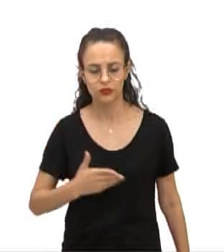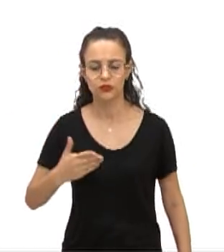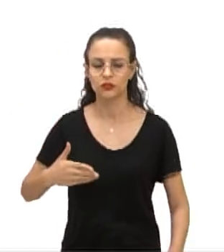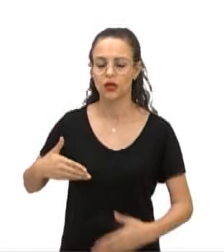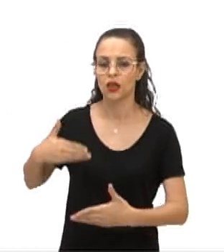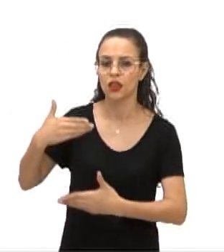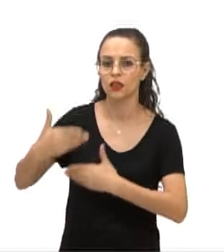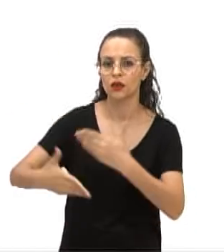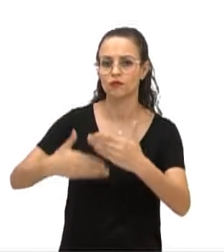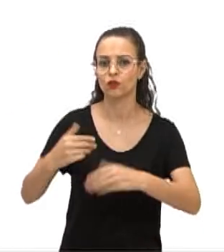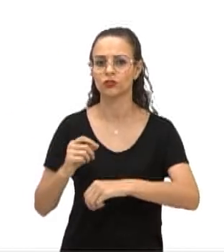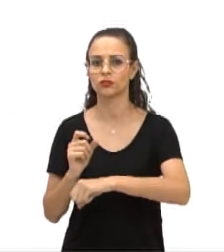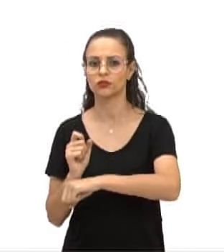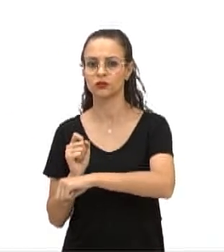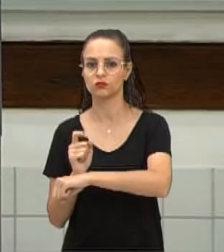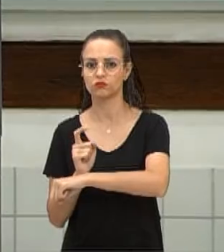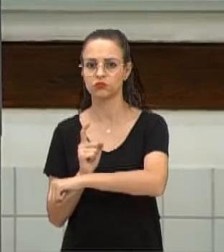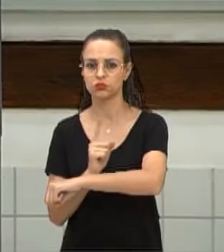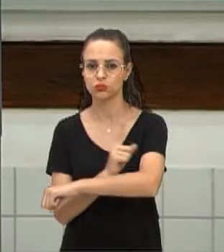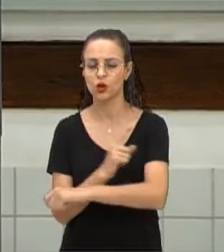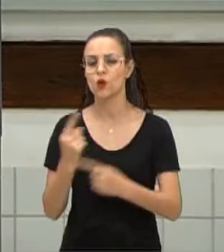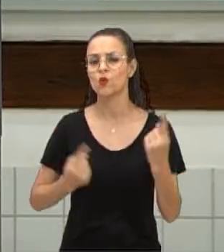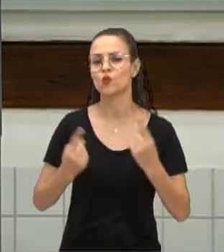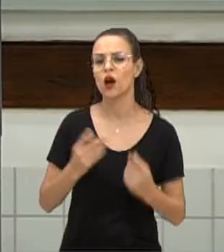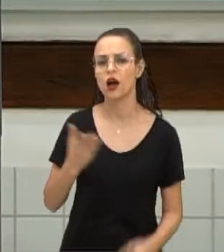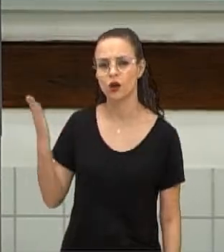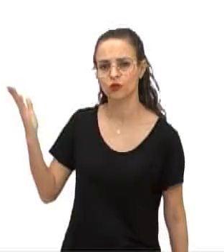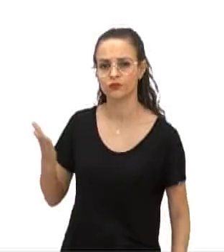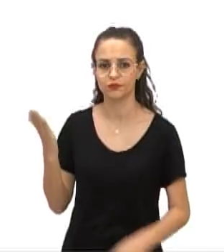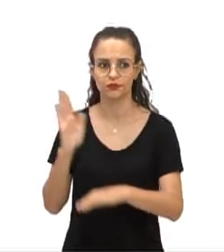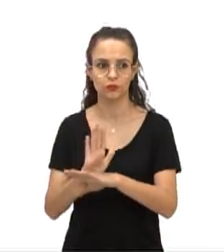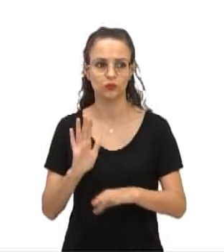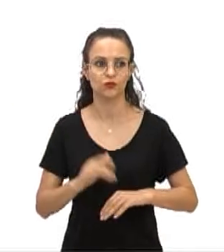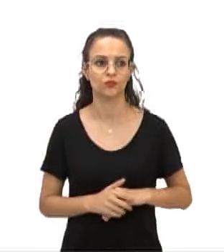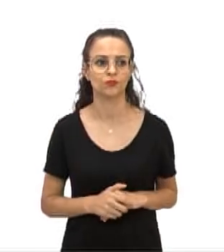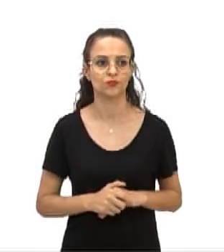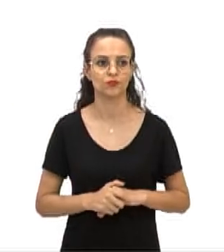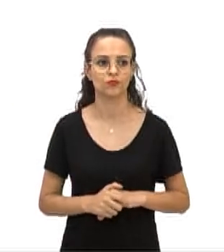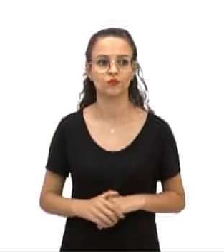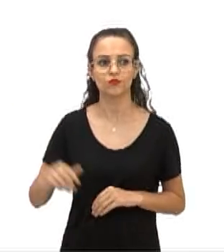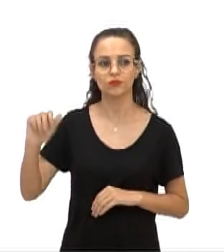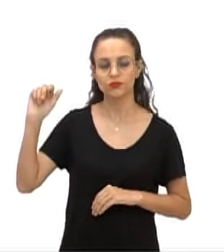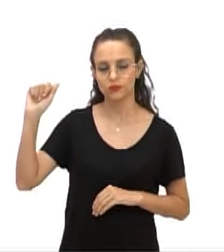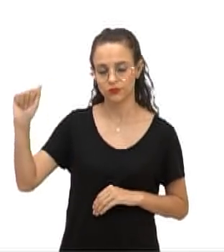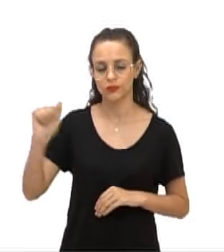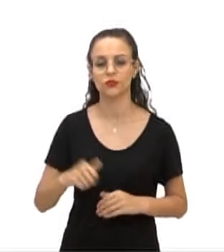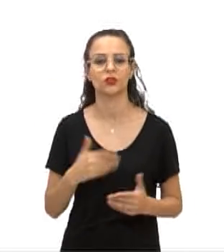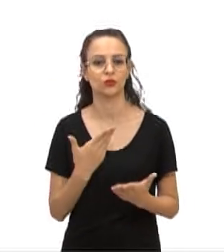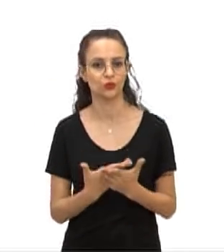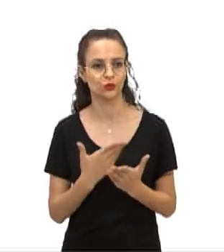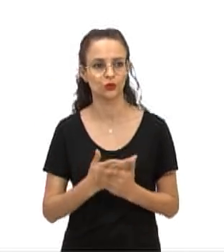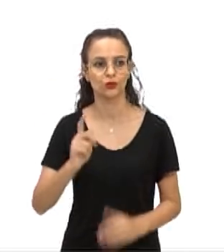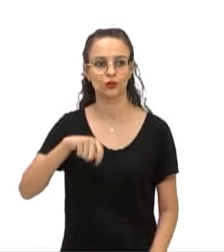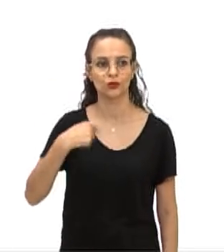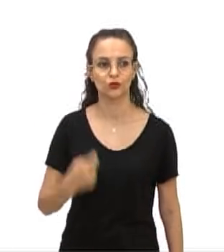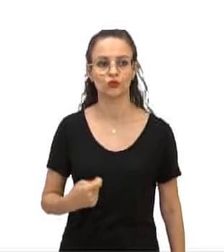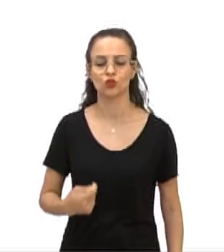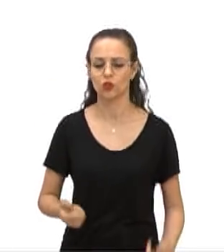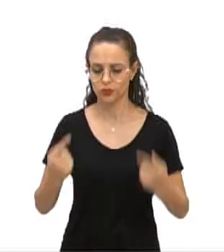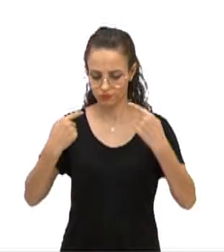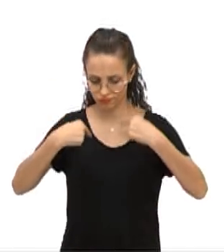biológica, a evolução dos seres vivos? Qual desses fatores aqui contribui mais? Contribuiu. Primeiro, o estudo sobre a anatomia